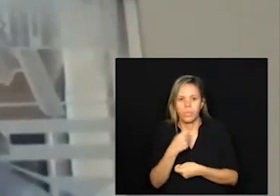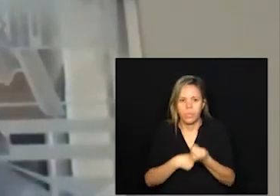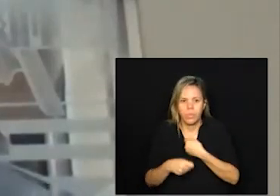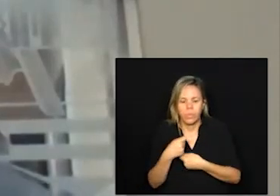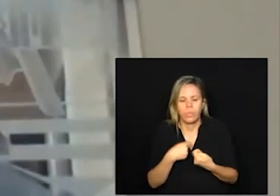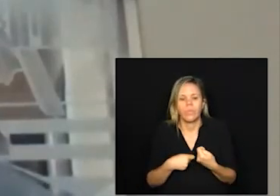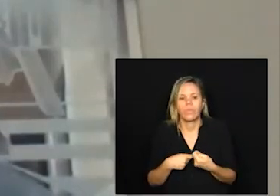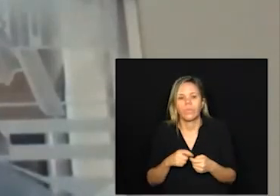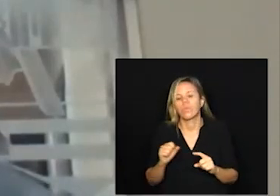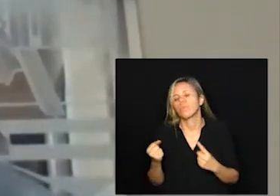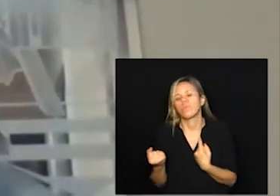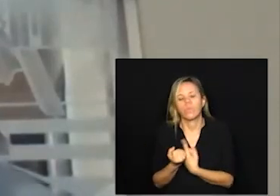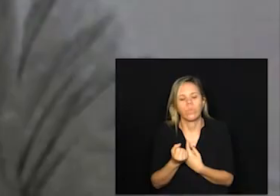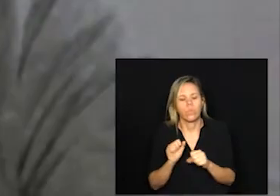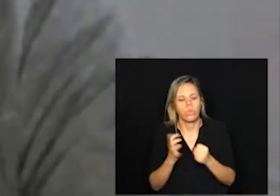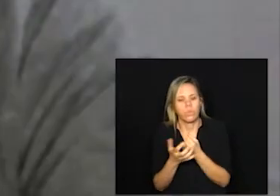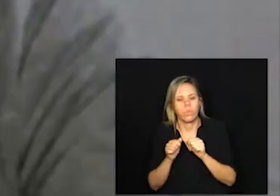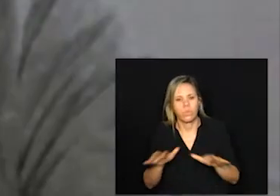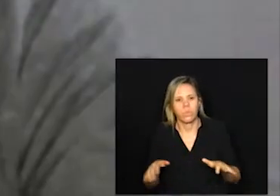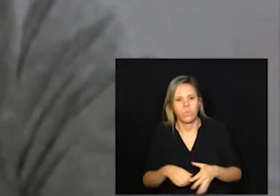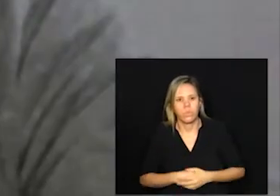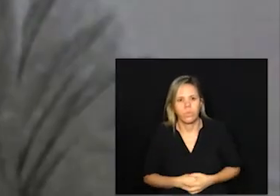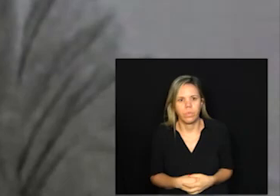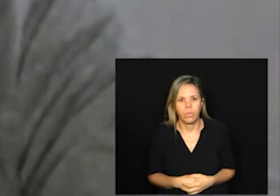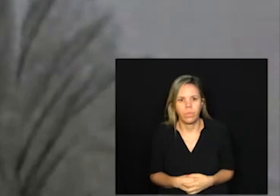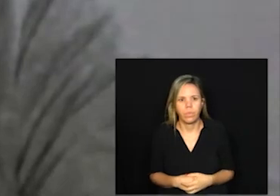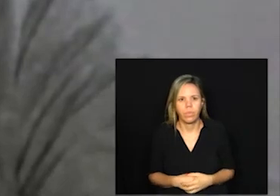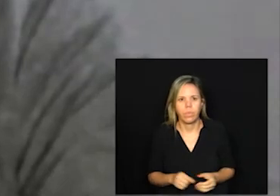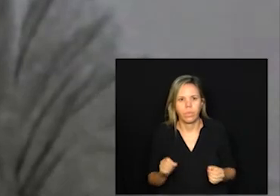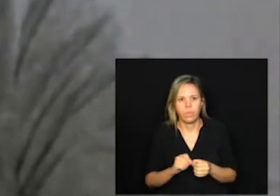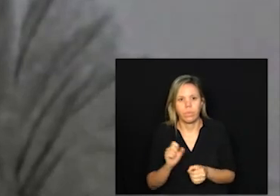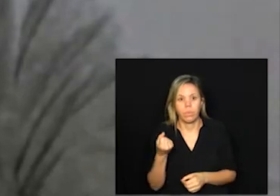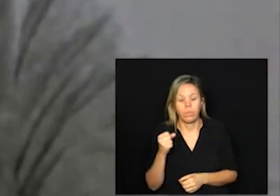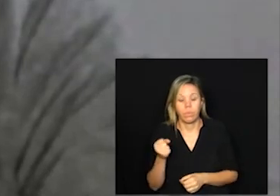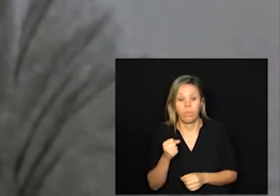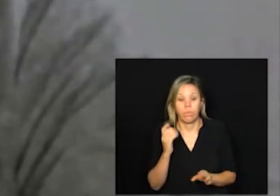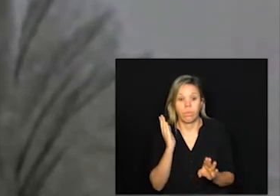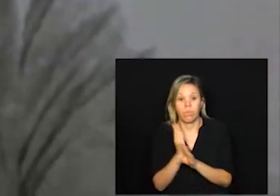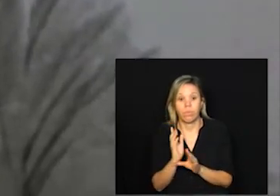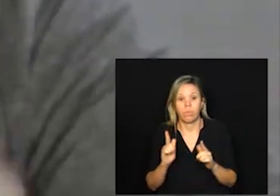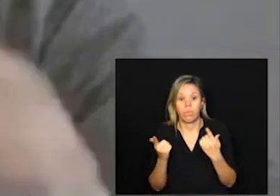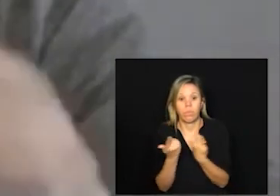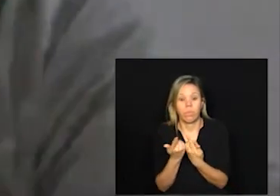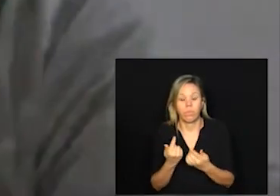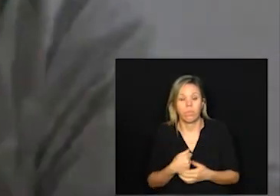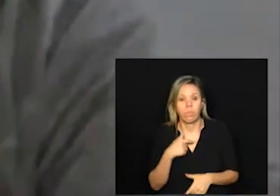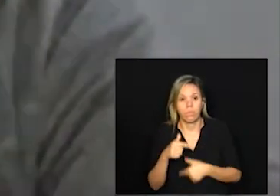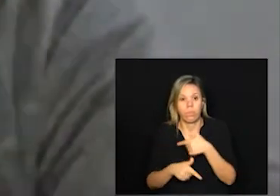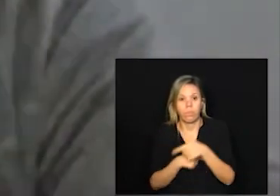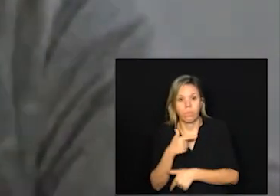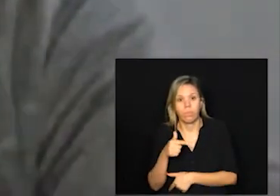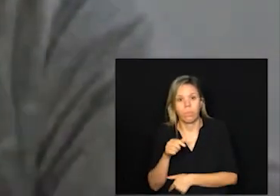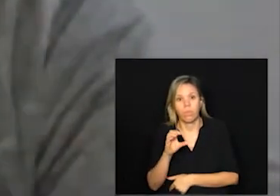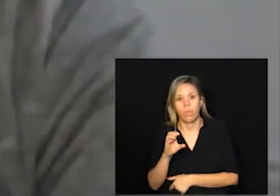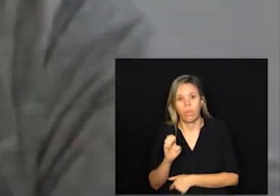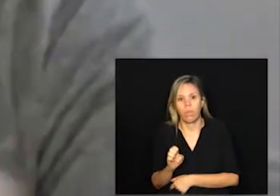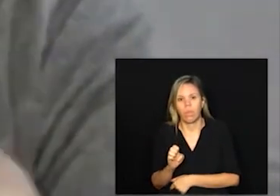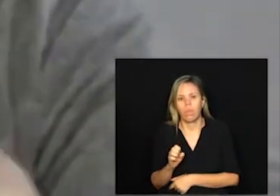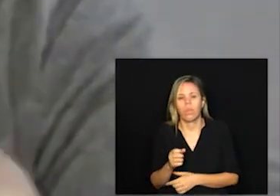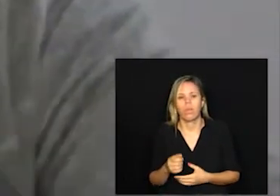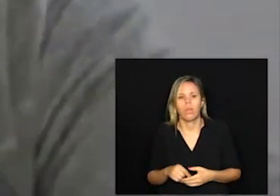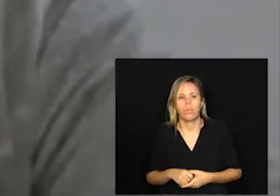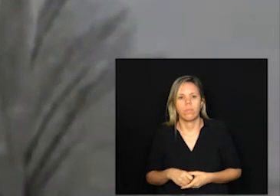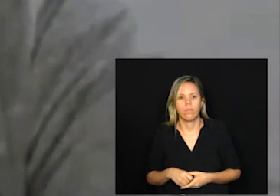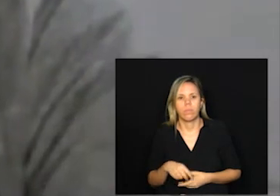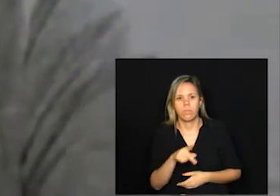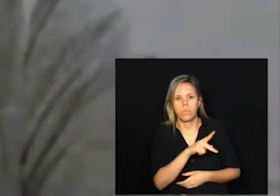econômicos e sociais da pandemia do coronavírus, realizou o 8º encontro do grupo. Os trabalhos da CE foram conduzidos